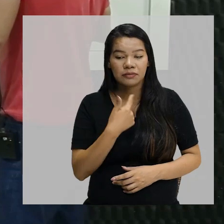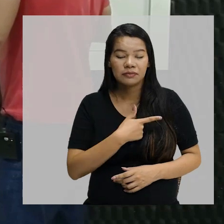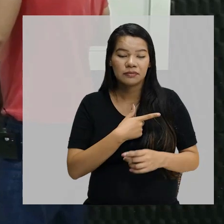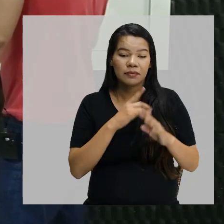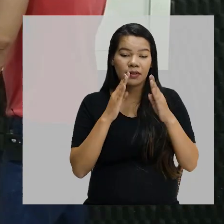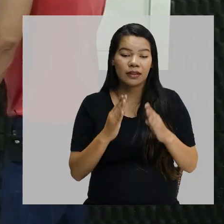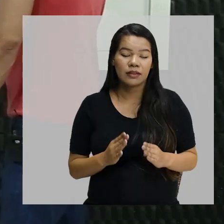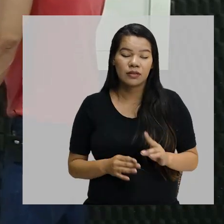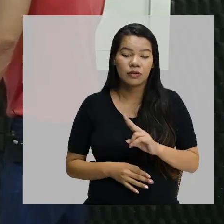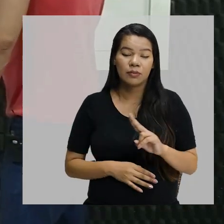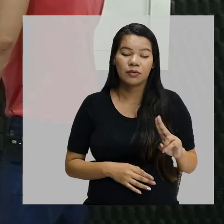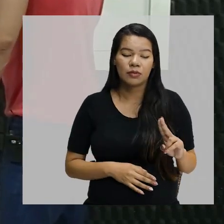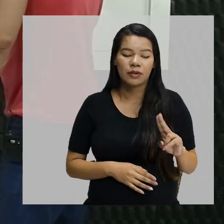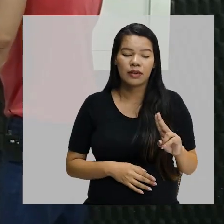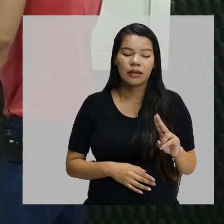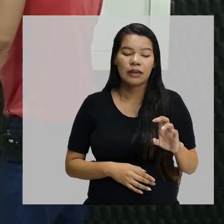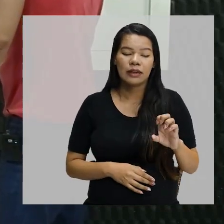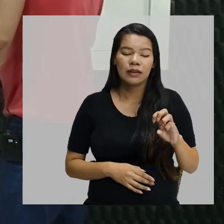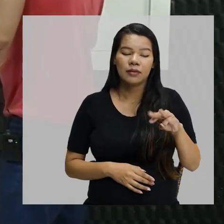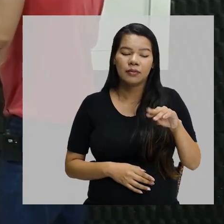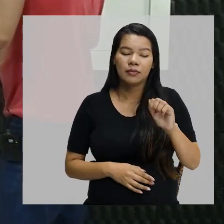que gera Liberdade